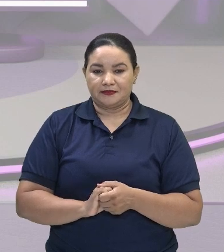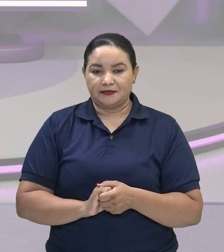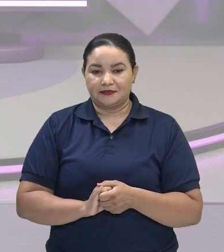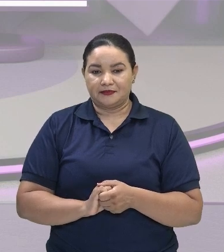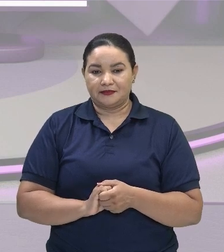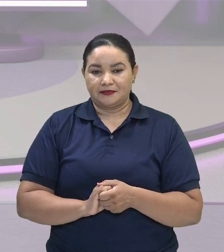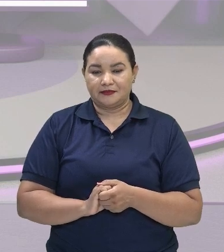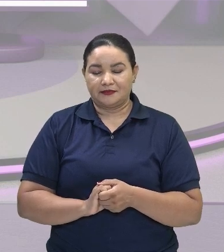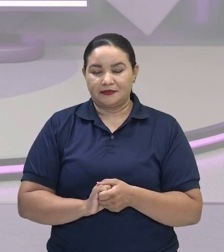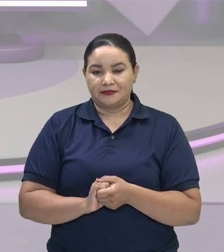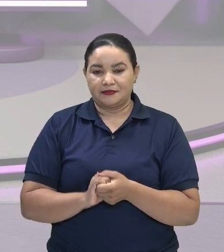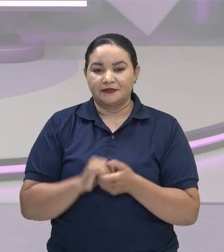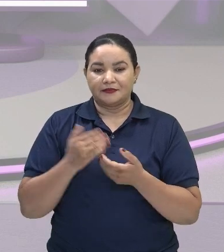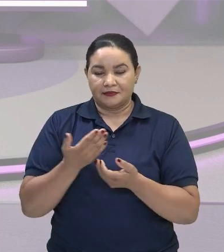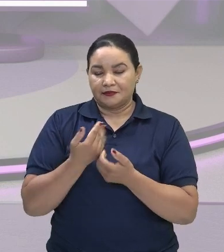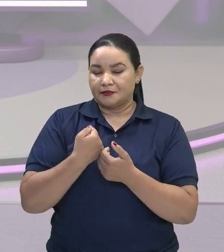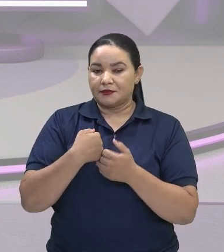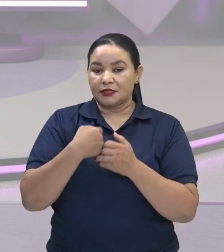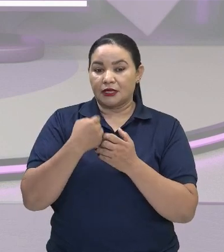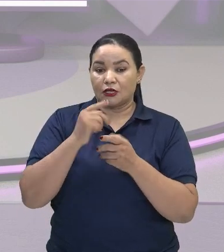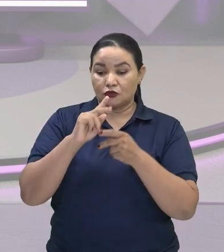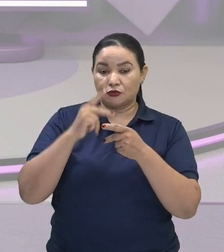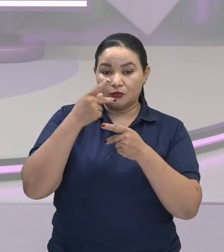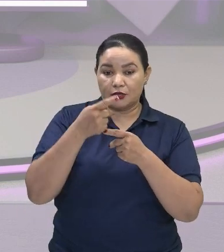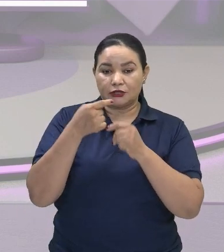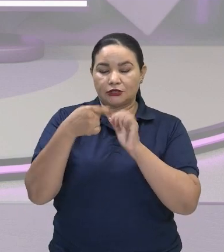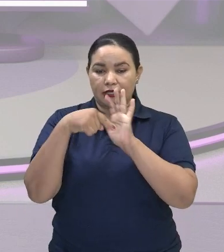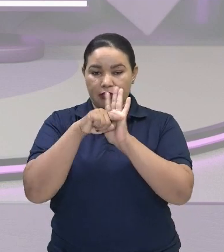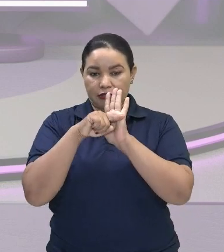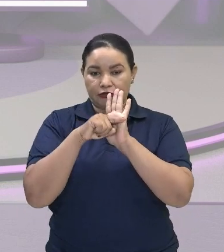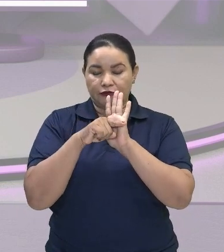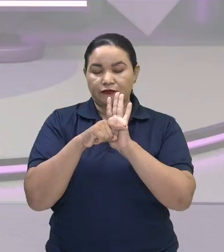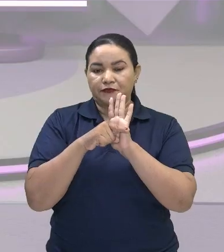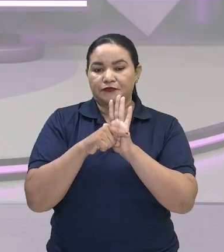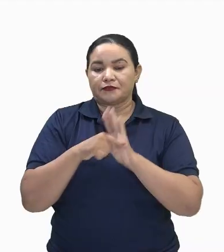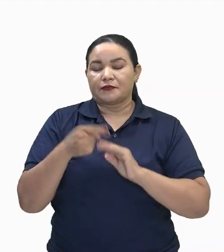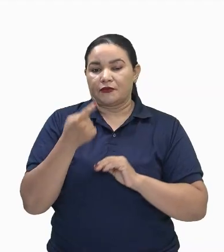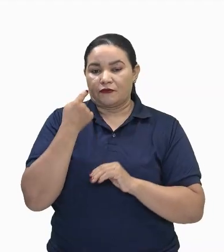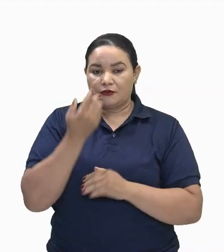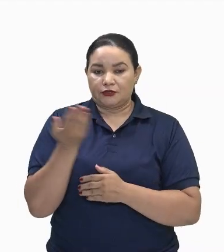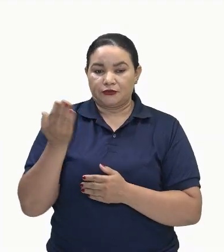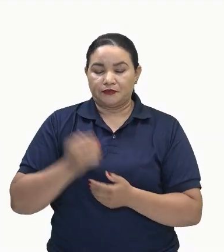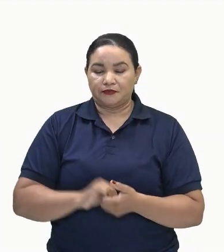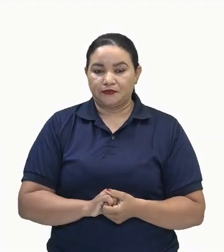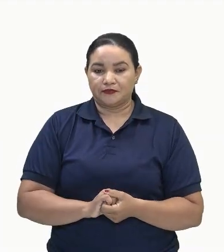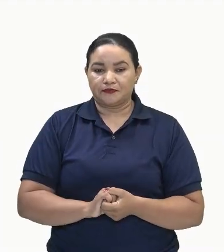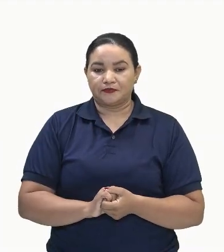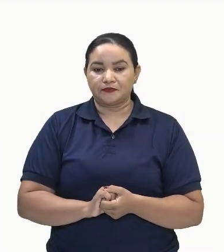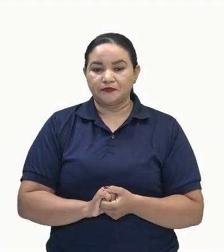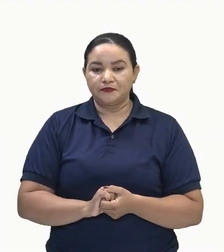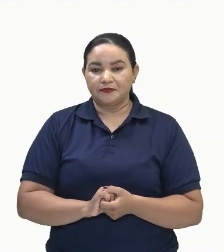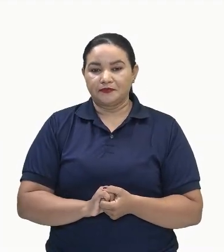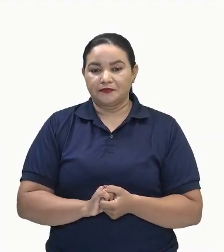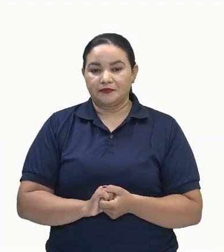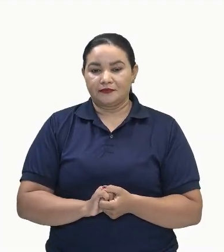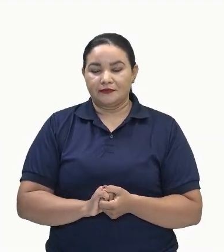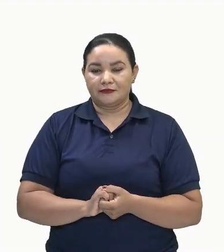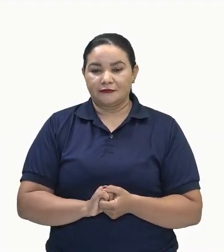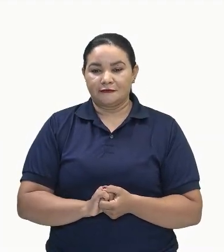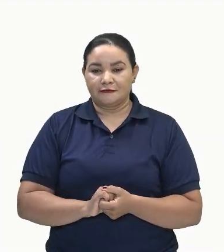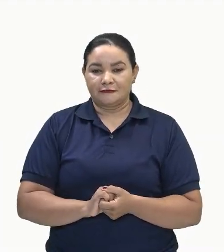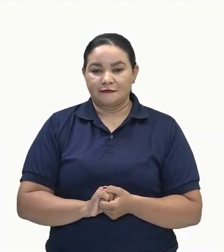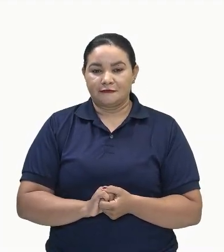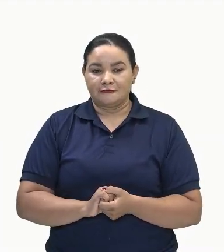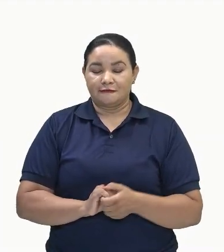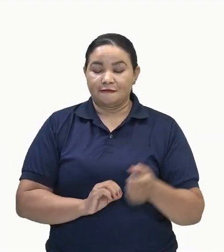com expoente negativo, que é quando ele está indicando aí o número pequeno. Vamos lá? Muito bem, meus alunos, vamos aqui falar